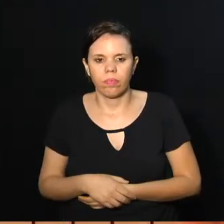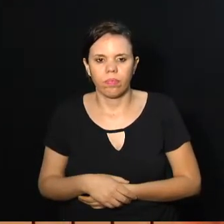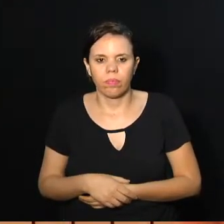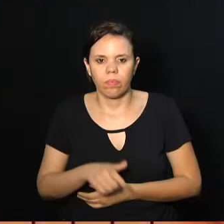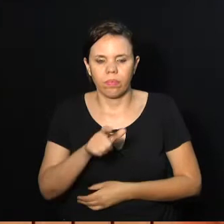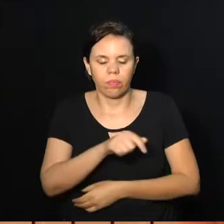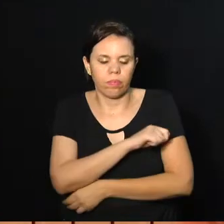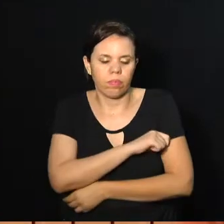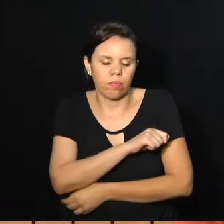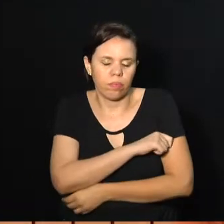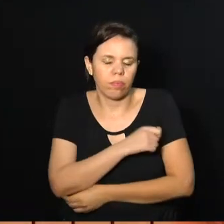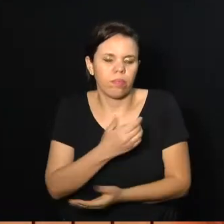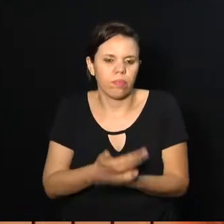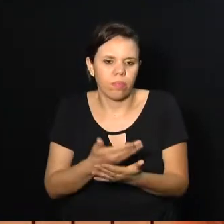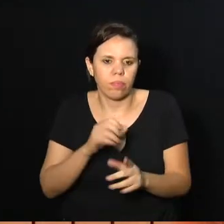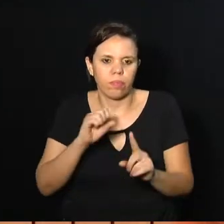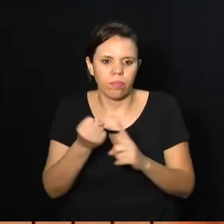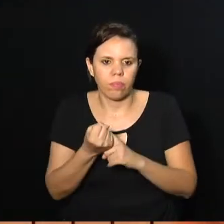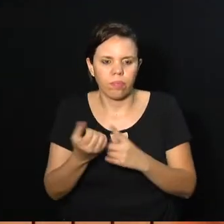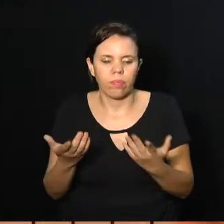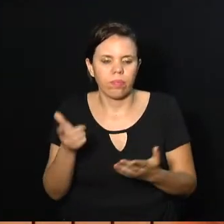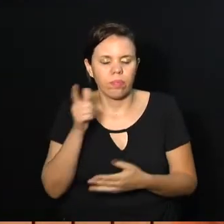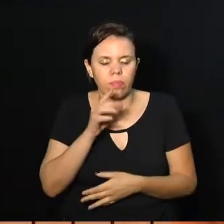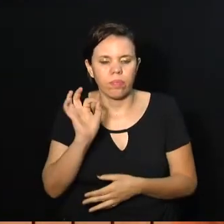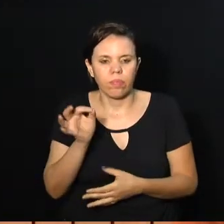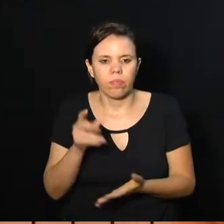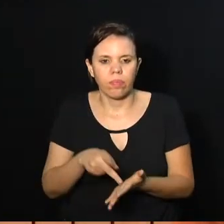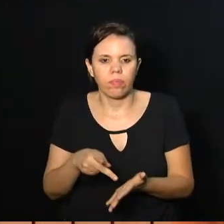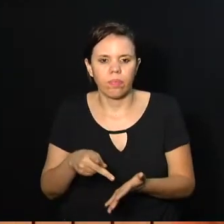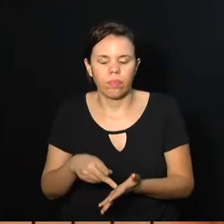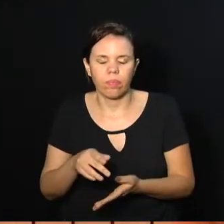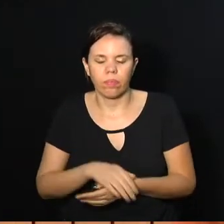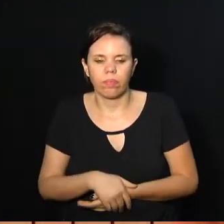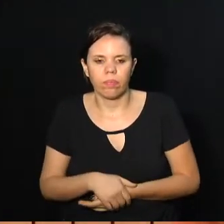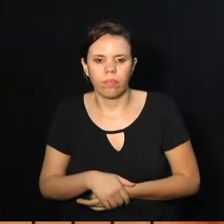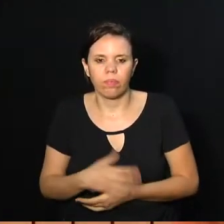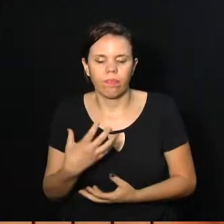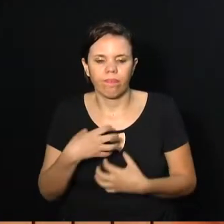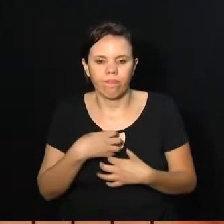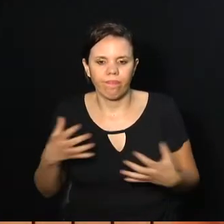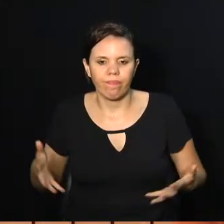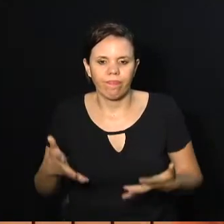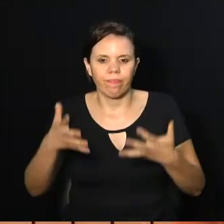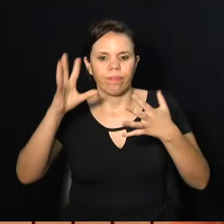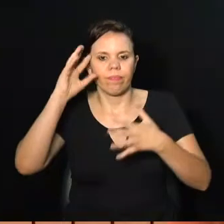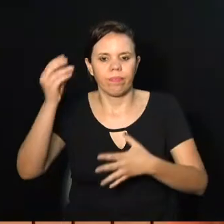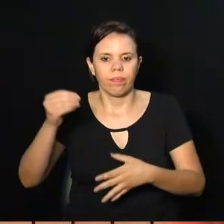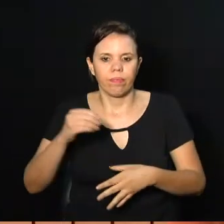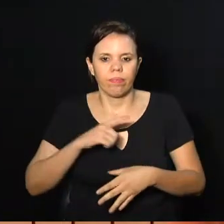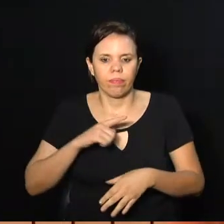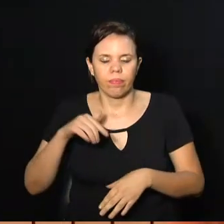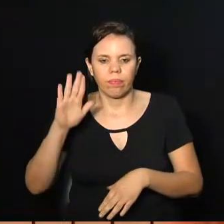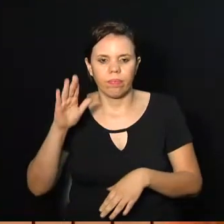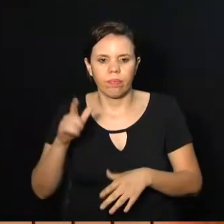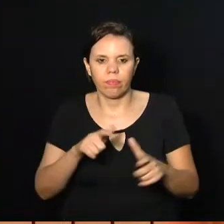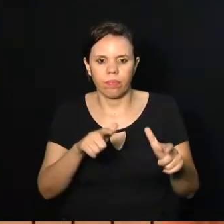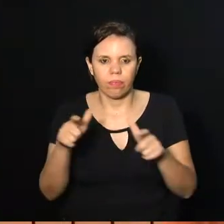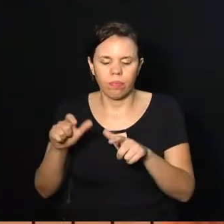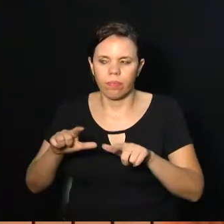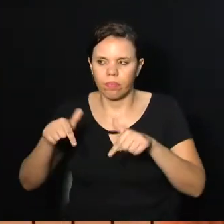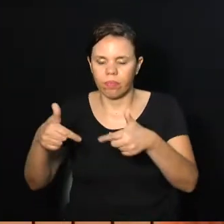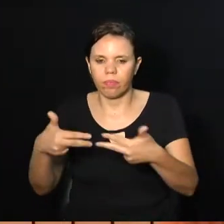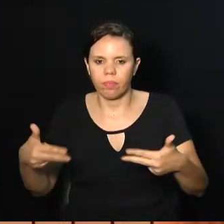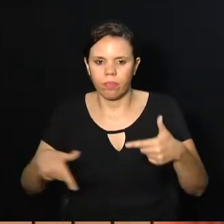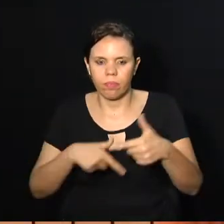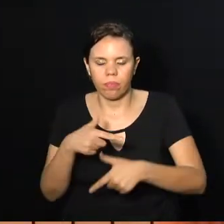estudantes, né, de serviço social que com certeza, né, vão se sentir motivados entendendo que existe mais um campo de atuação, mais um